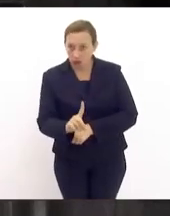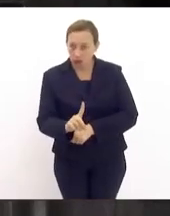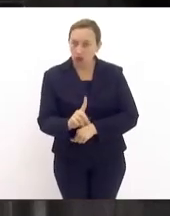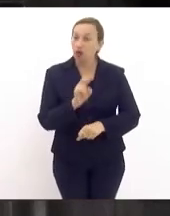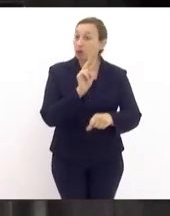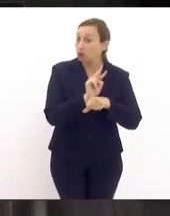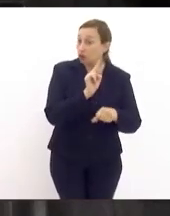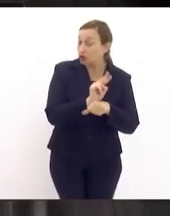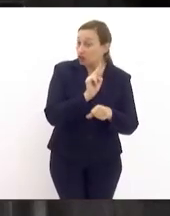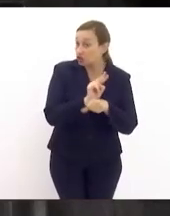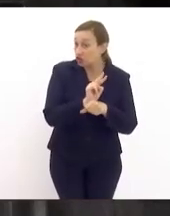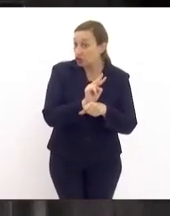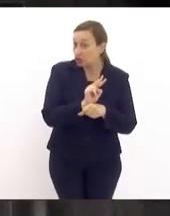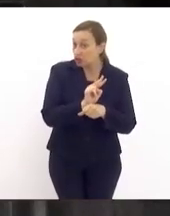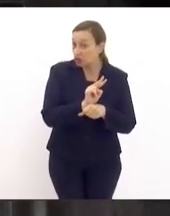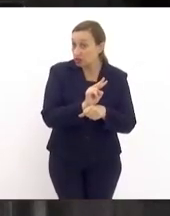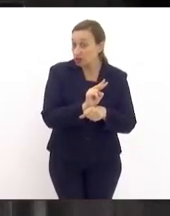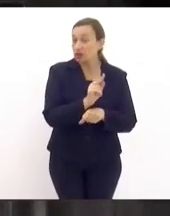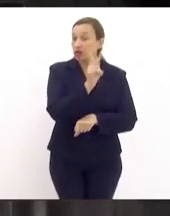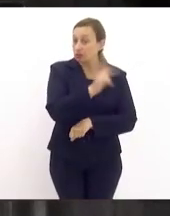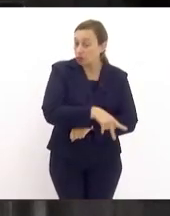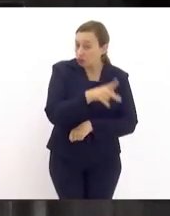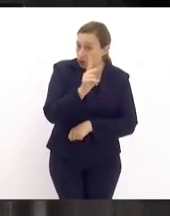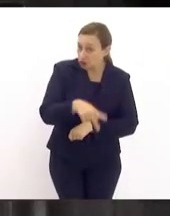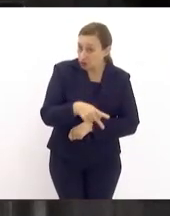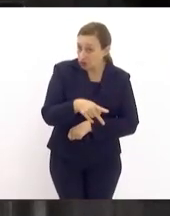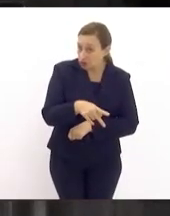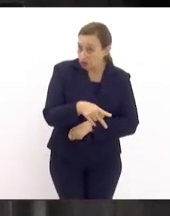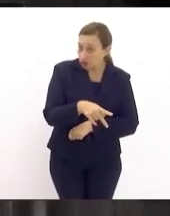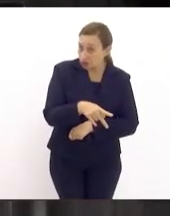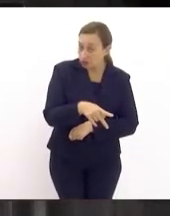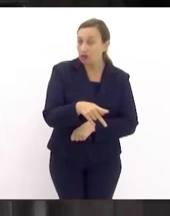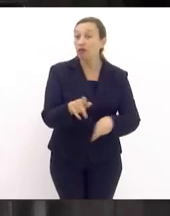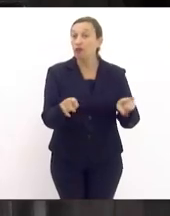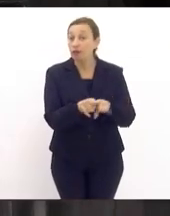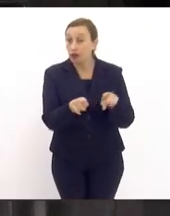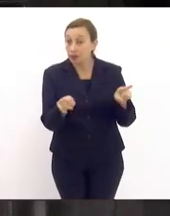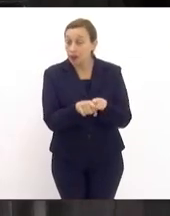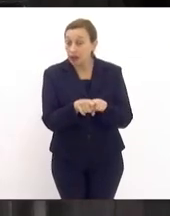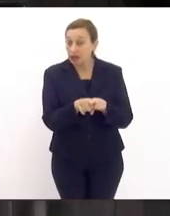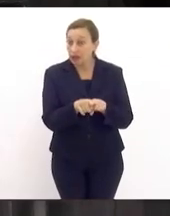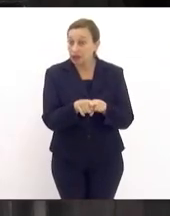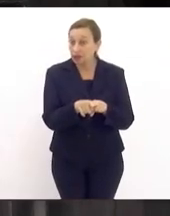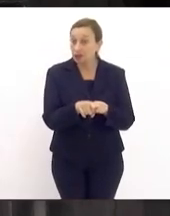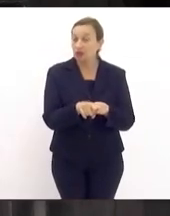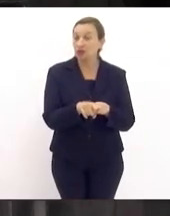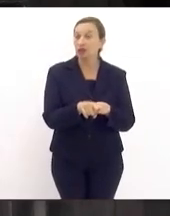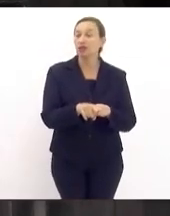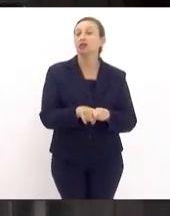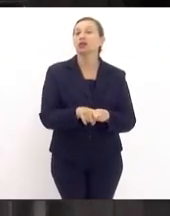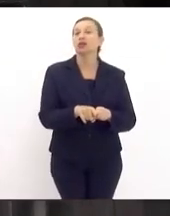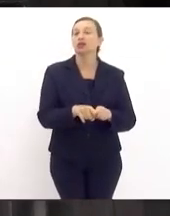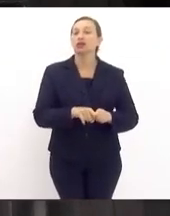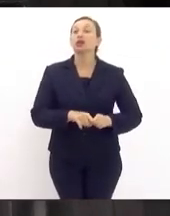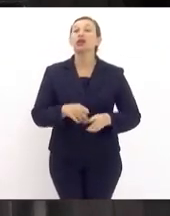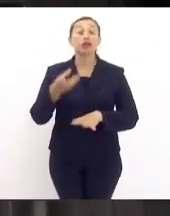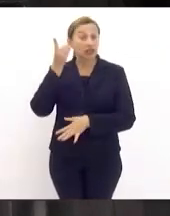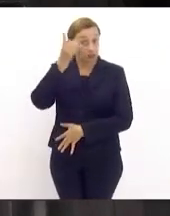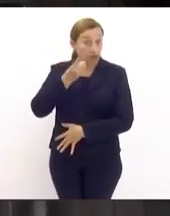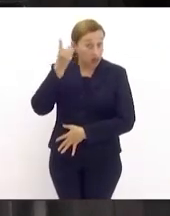para preservar dessa professora e para preservar também a integridade dessa escola. E que